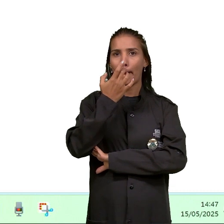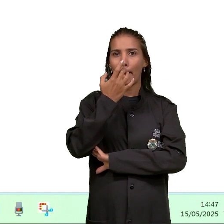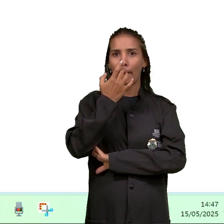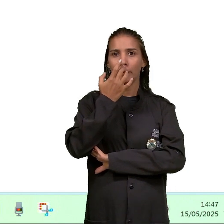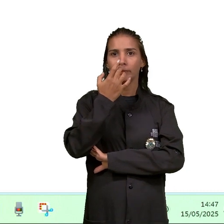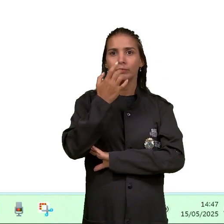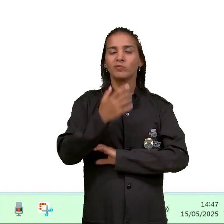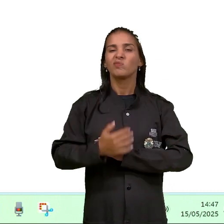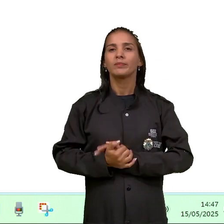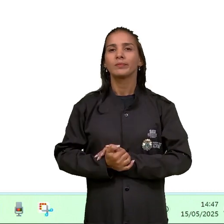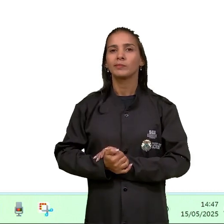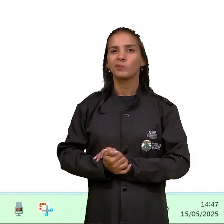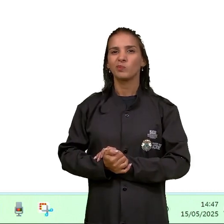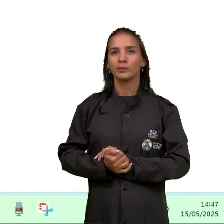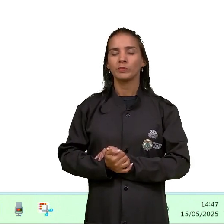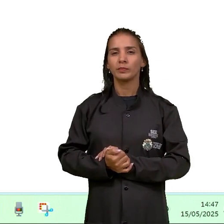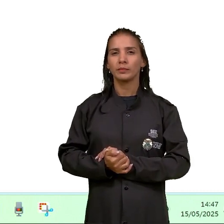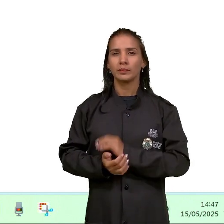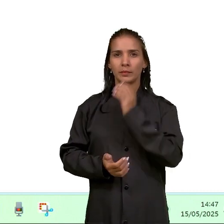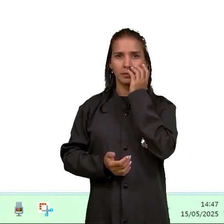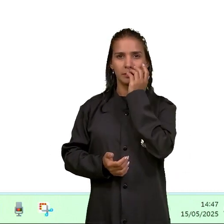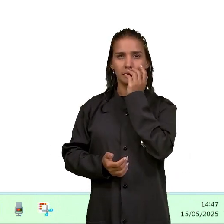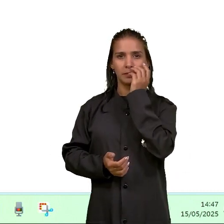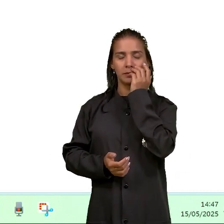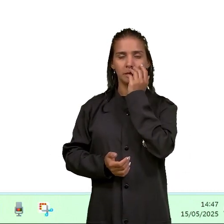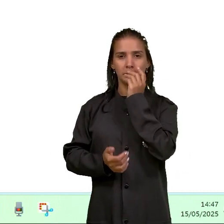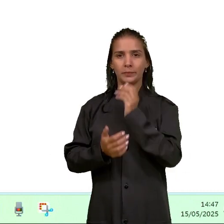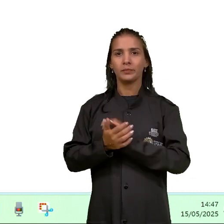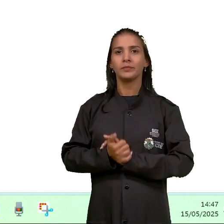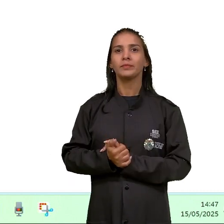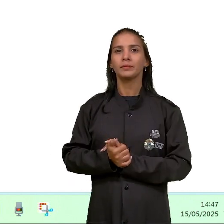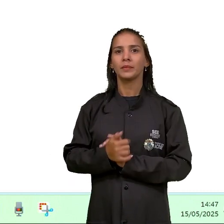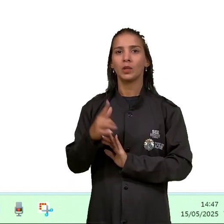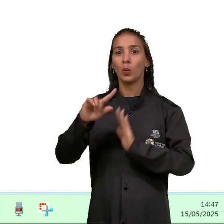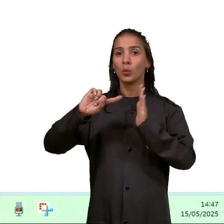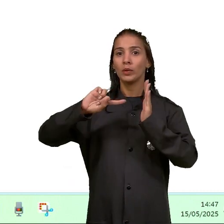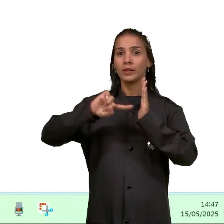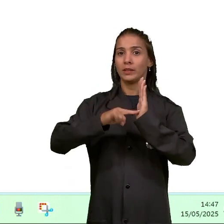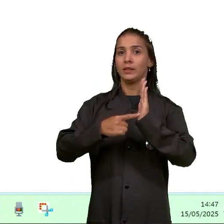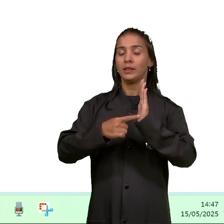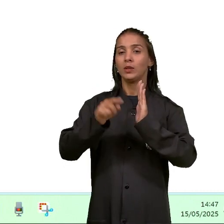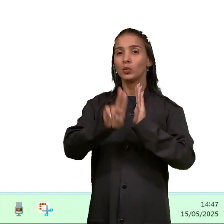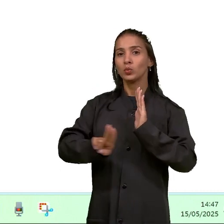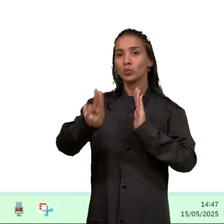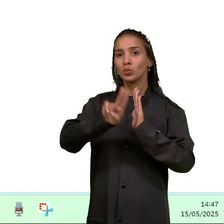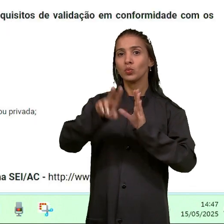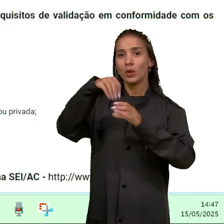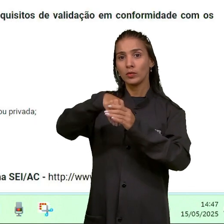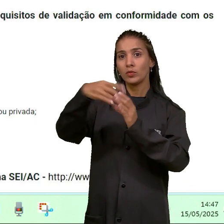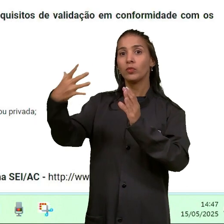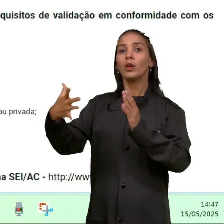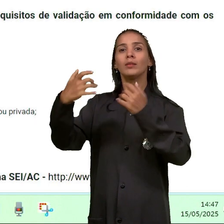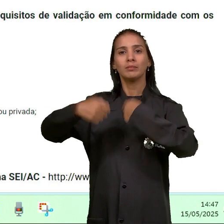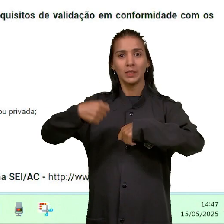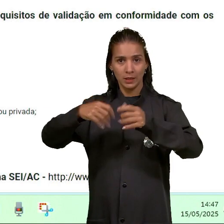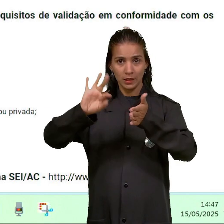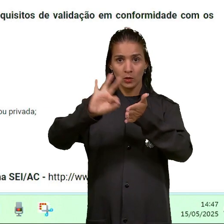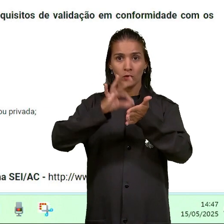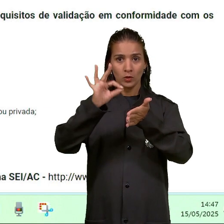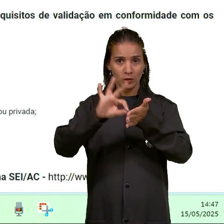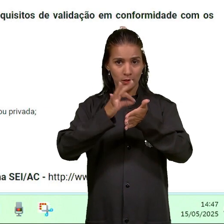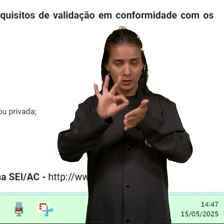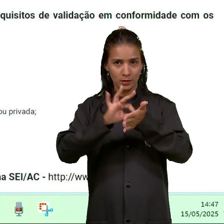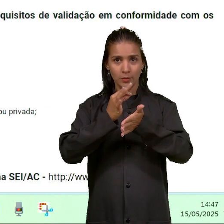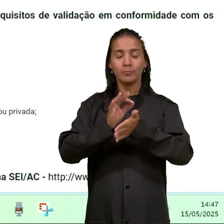Mostrei aqui de novo para vocês. Vai aqui em usuário externo e tem aqui cadastrar. Ele vai ver esta página aqui.